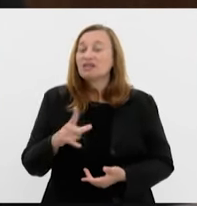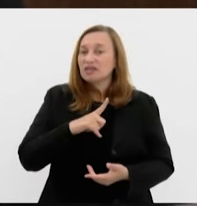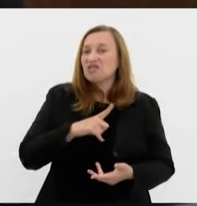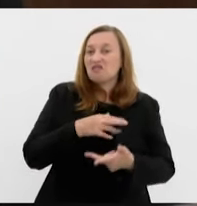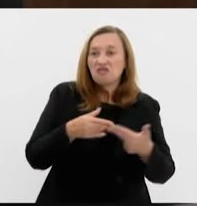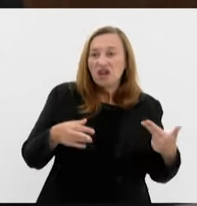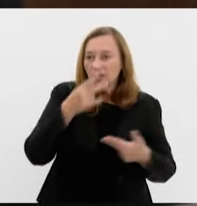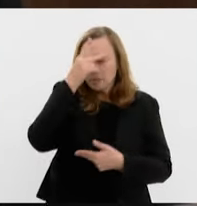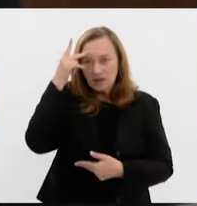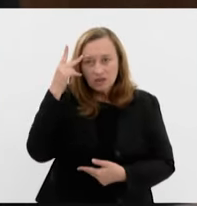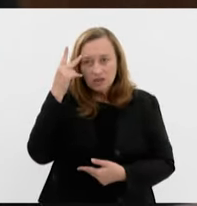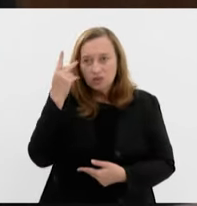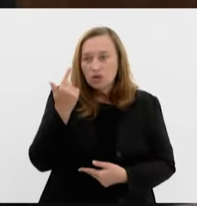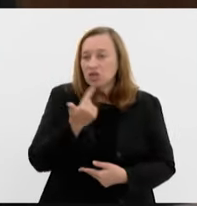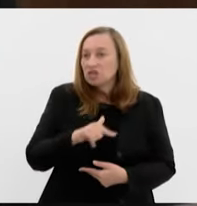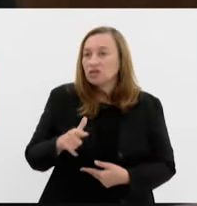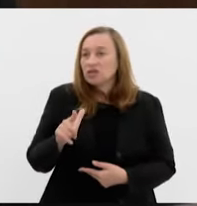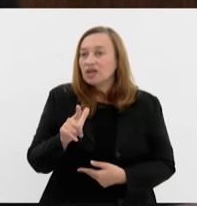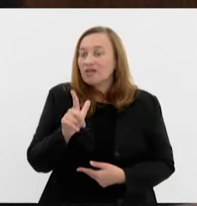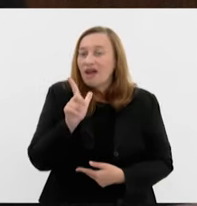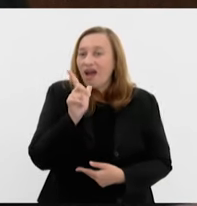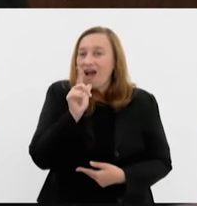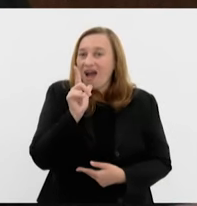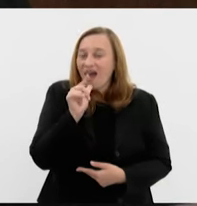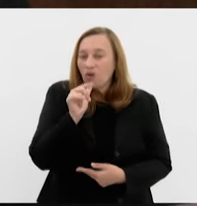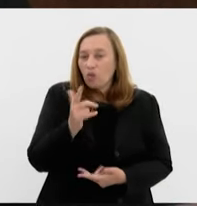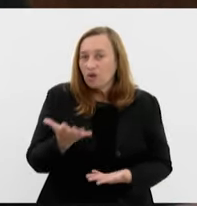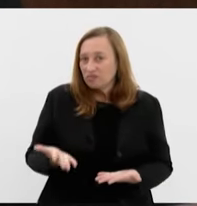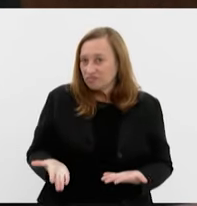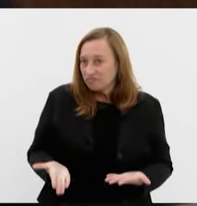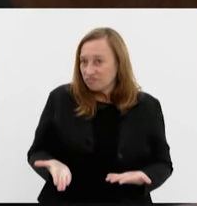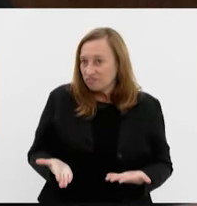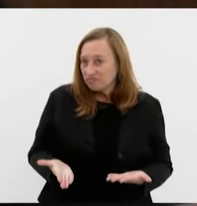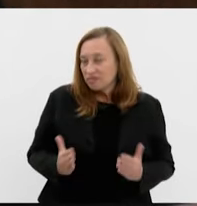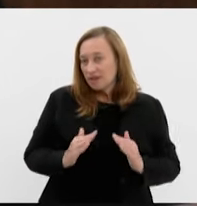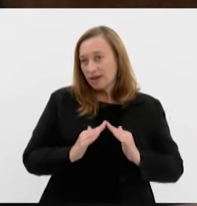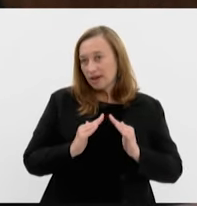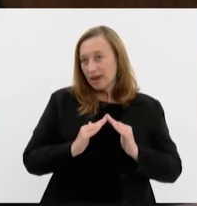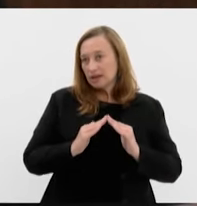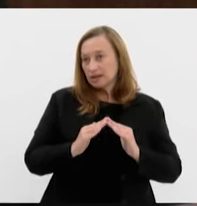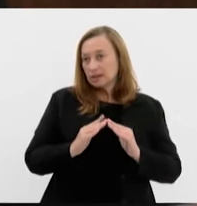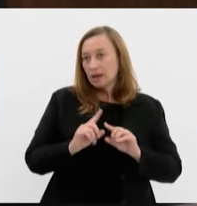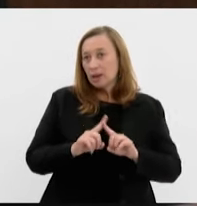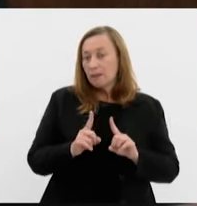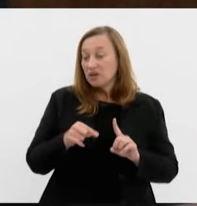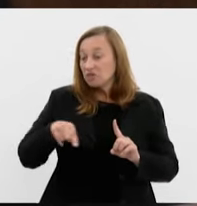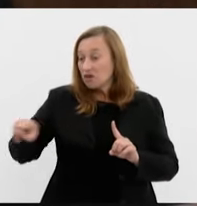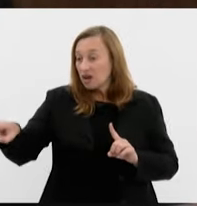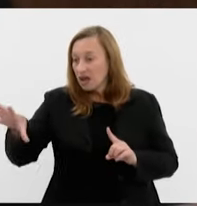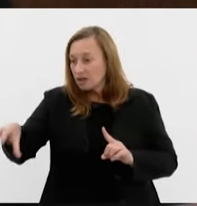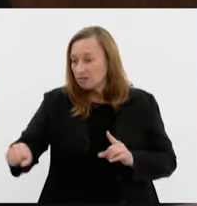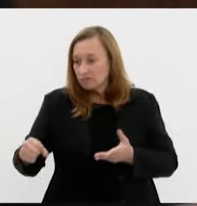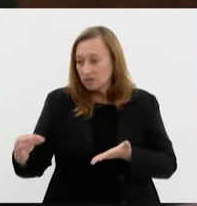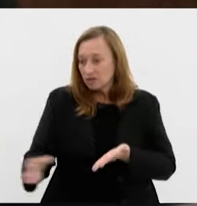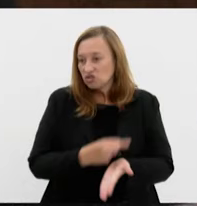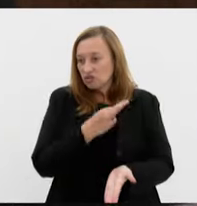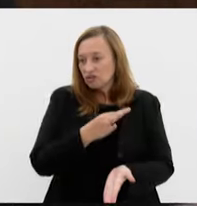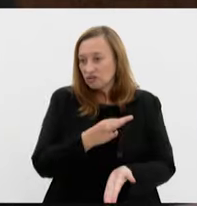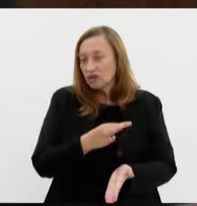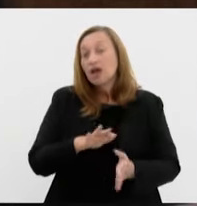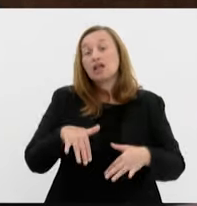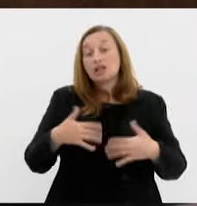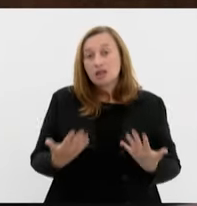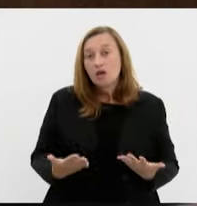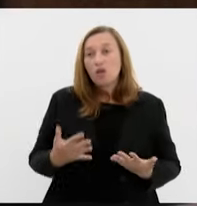que não teve nem a água na porta senhora Presidente mas na realidade foi lá e fez a sua inscrição então é de suma